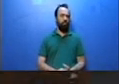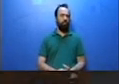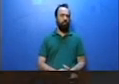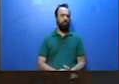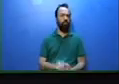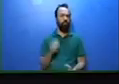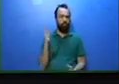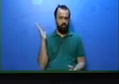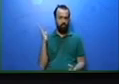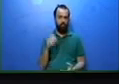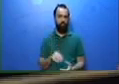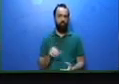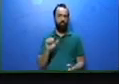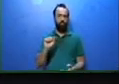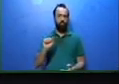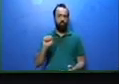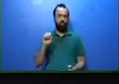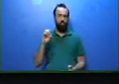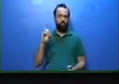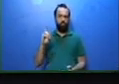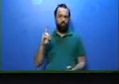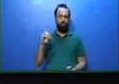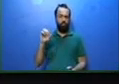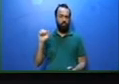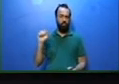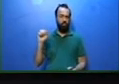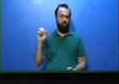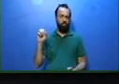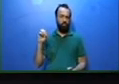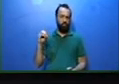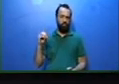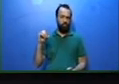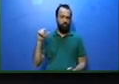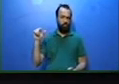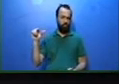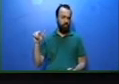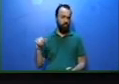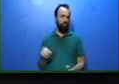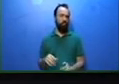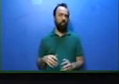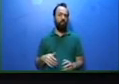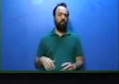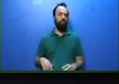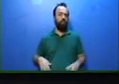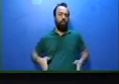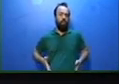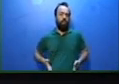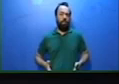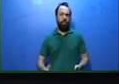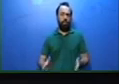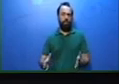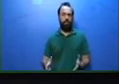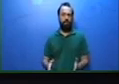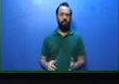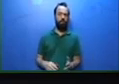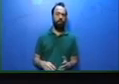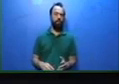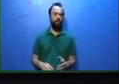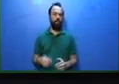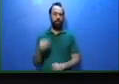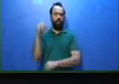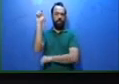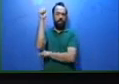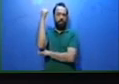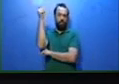O Adão Iturrus Garay nasceu no Rio Grande do Sul, Olha aqui a foto dele, aparece aí na apostila de